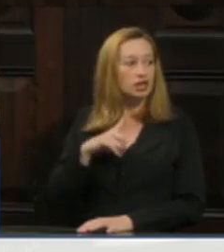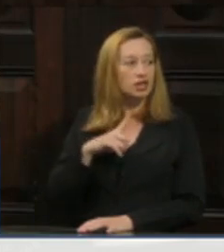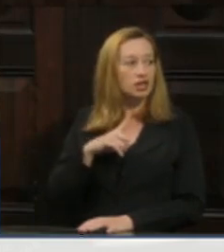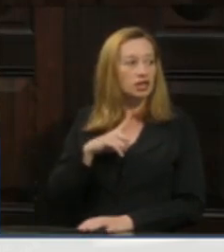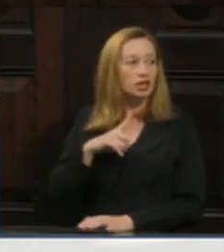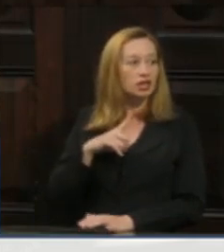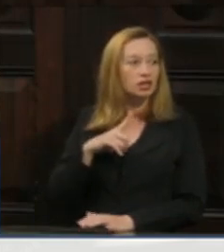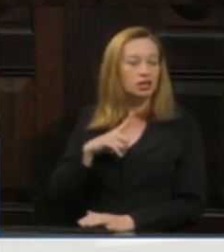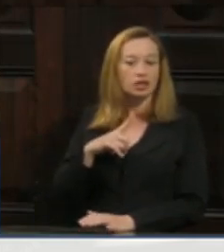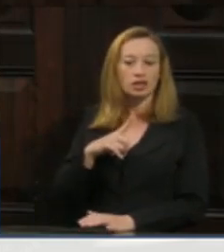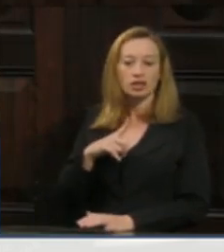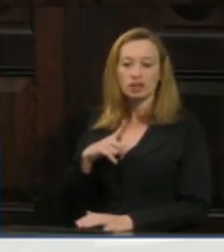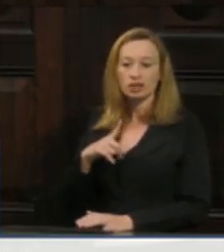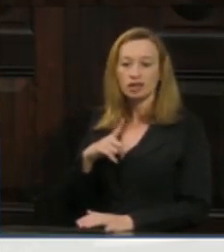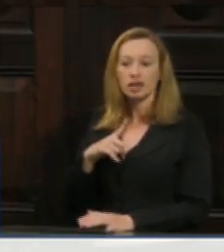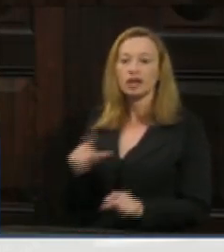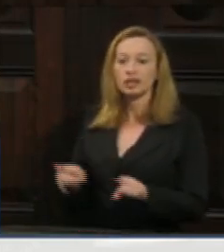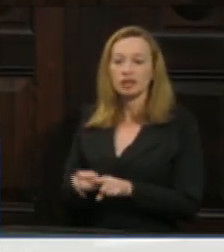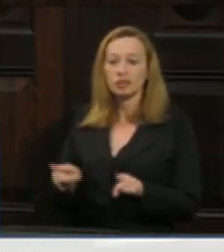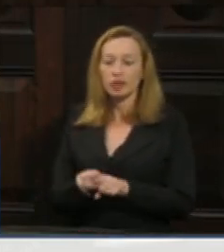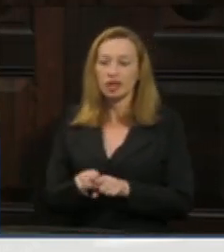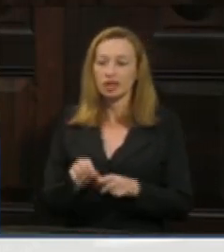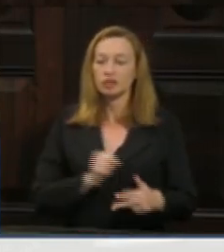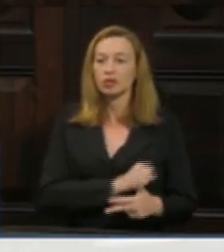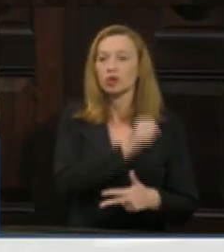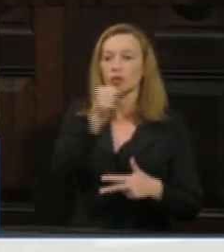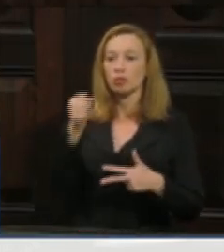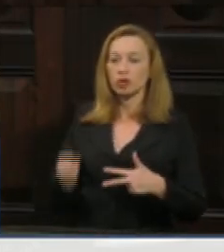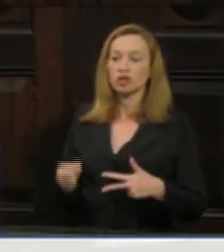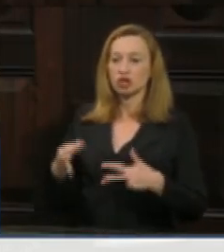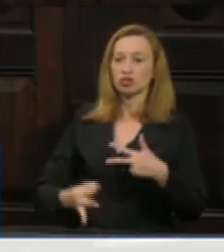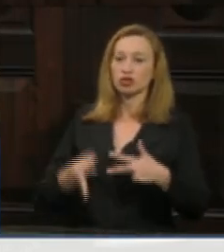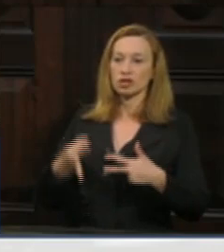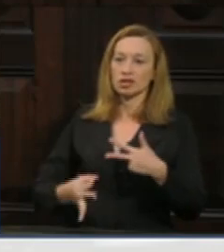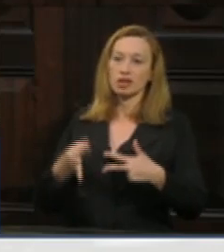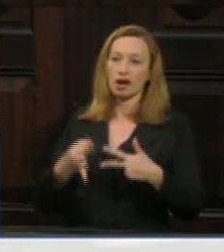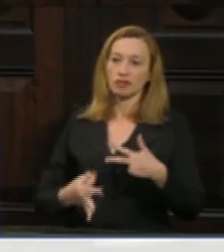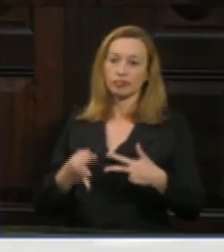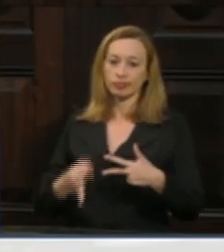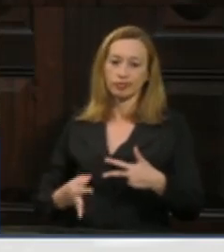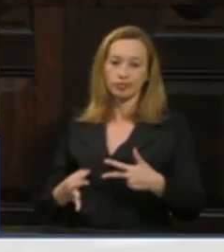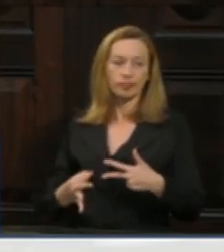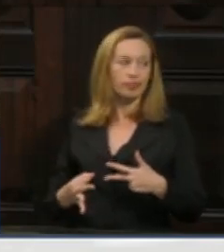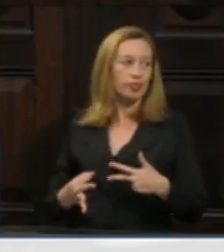sobre a Assembleia Legislativa. E, seguramente,